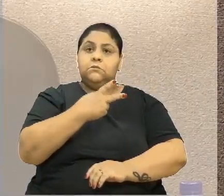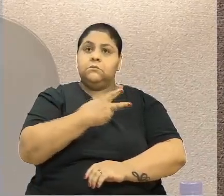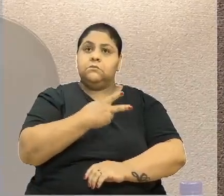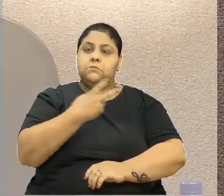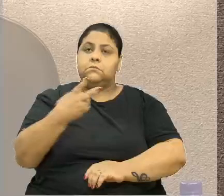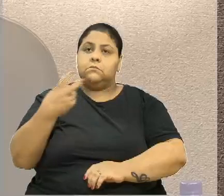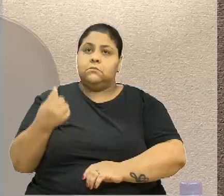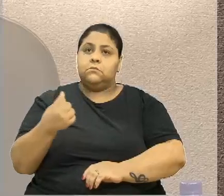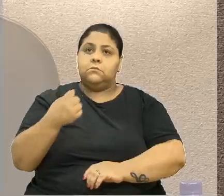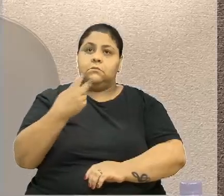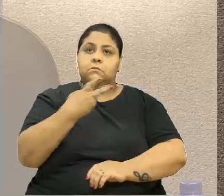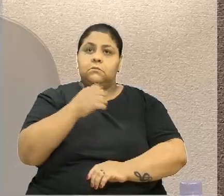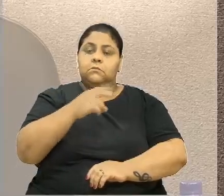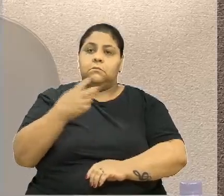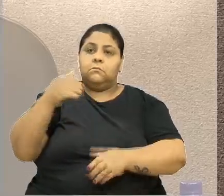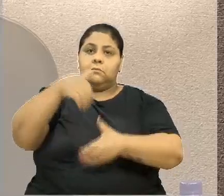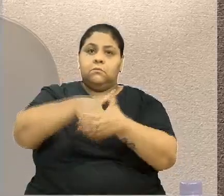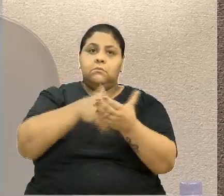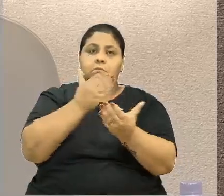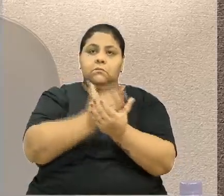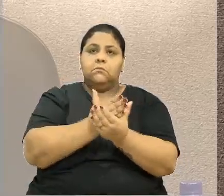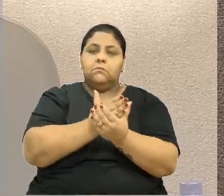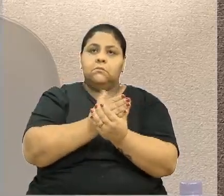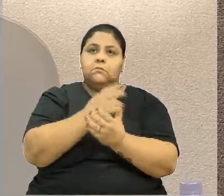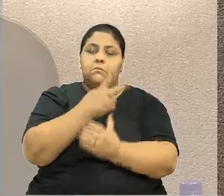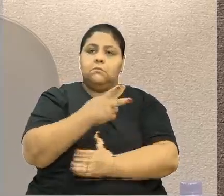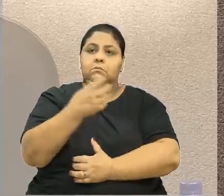216/2024, contido no processo número